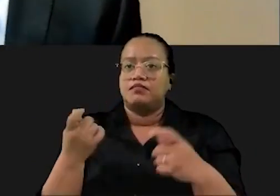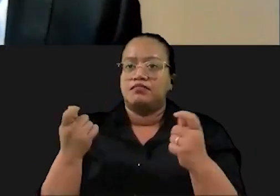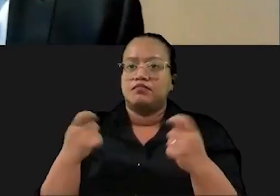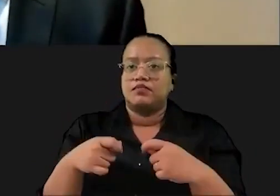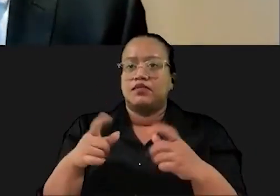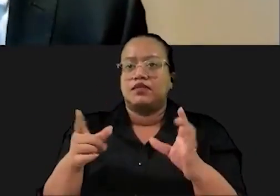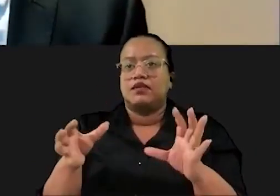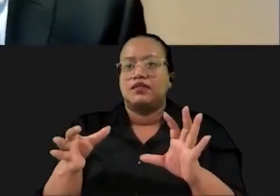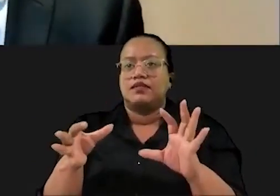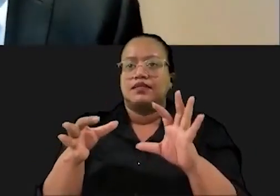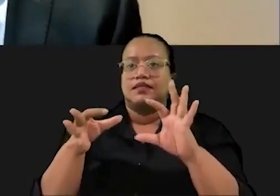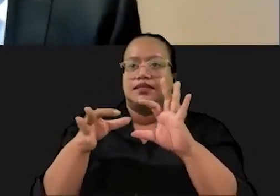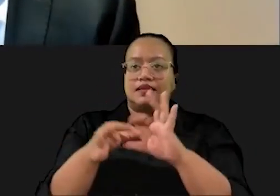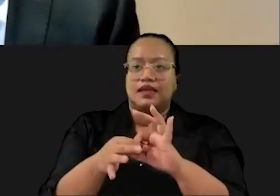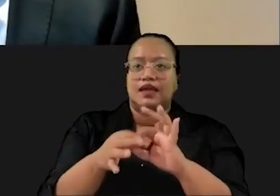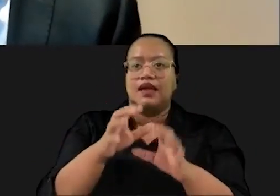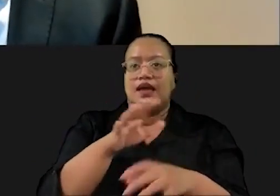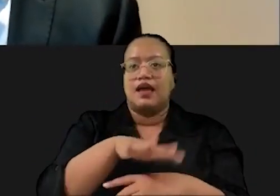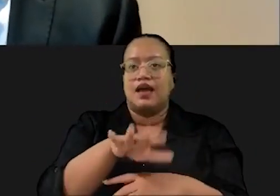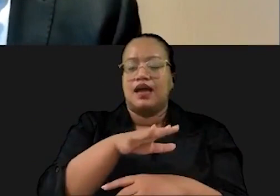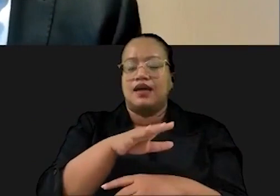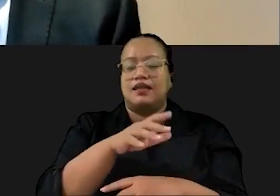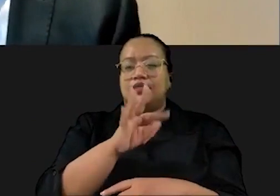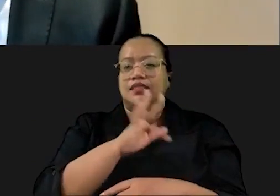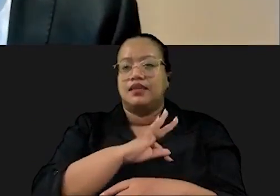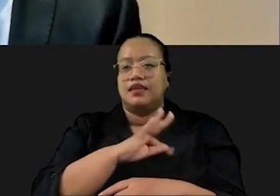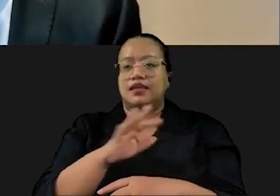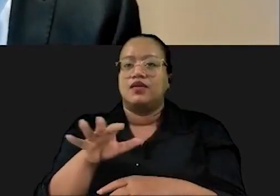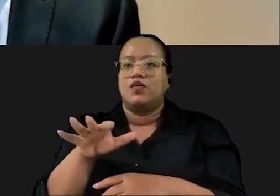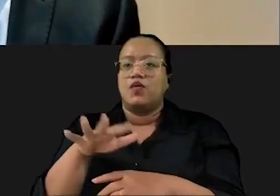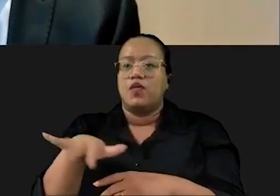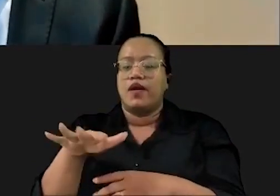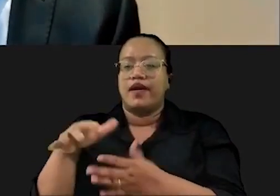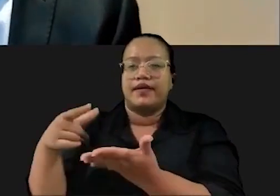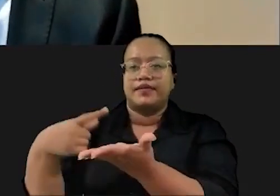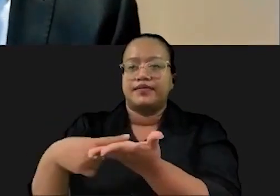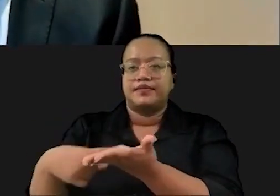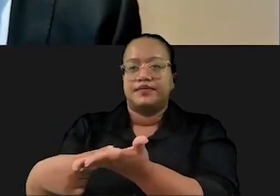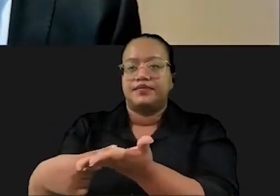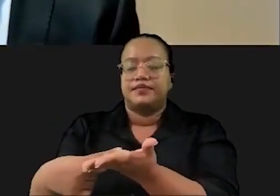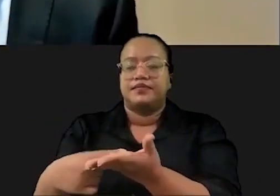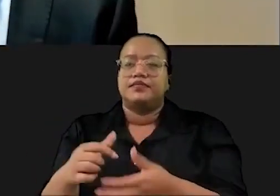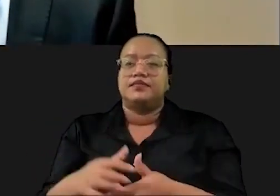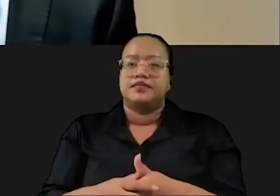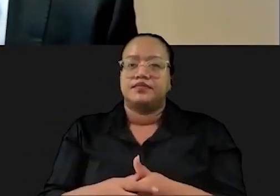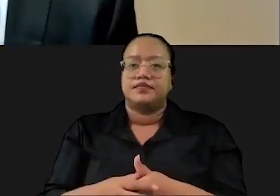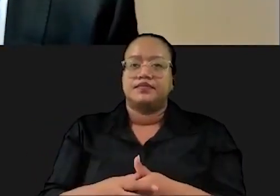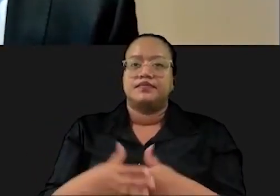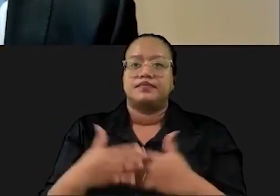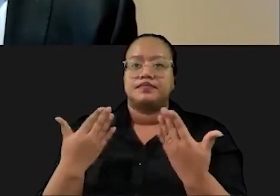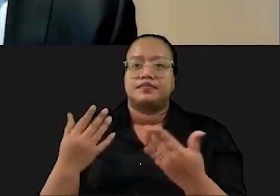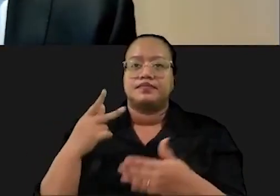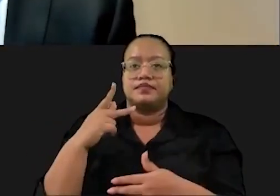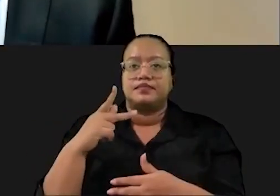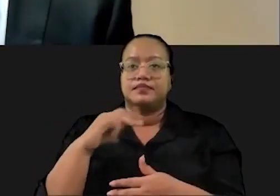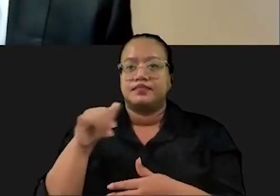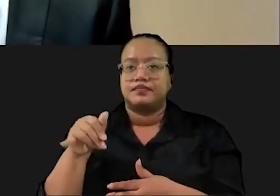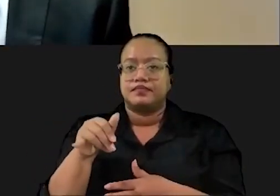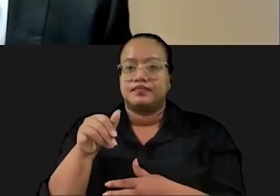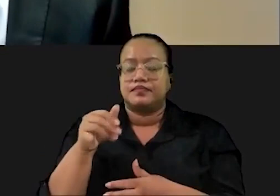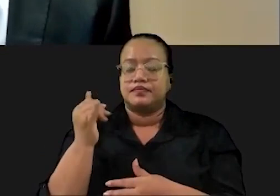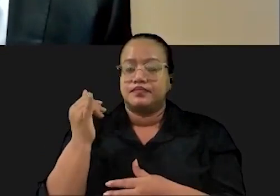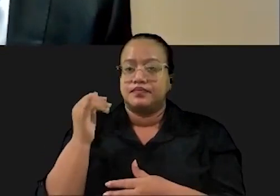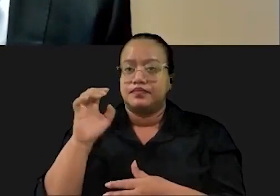Em relação ao PJE1, que ainda está ali embutido, invisível no nosso PJE2, né? Com relação a